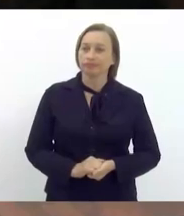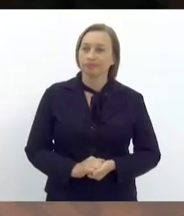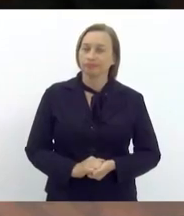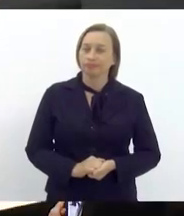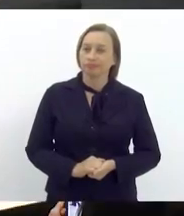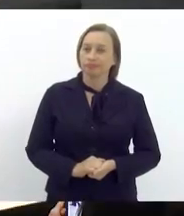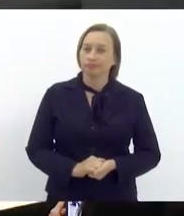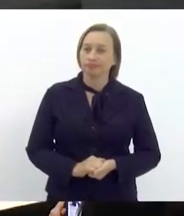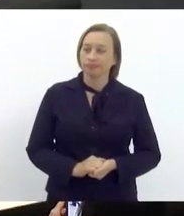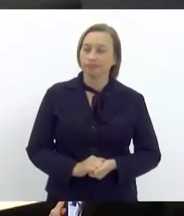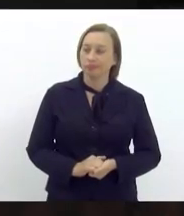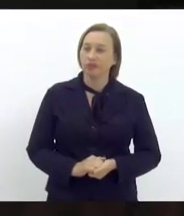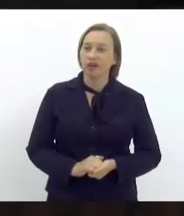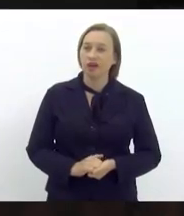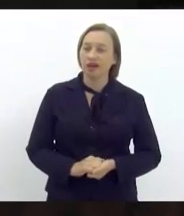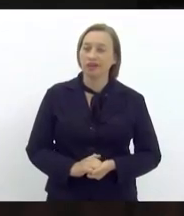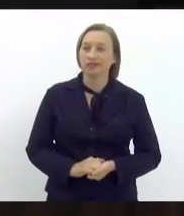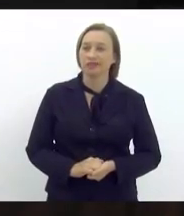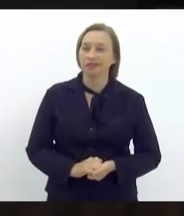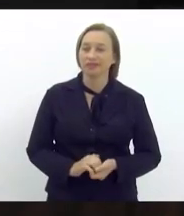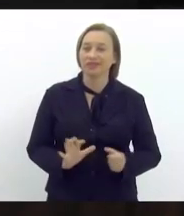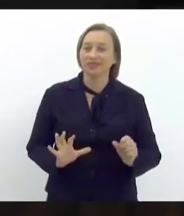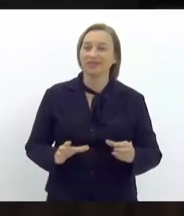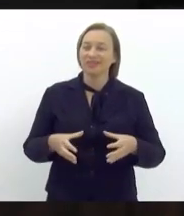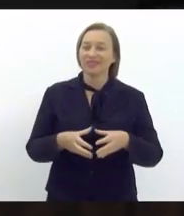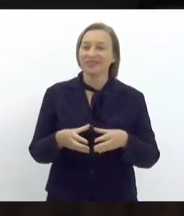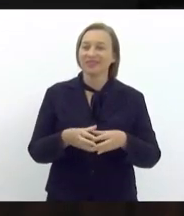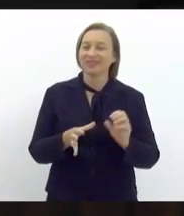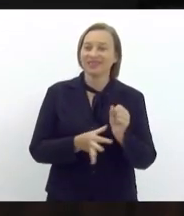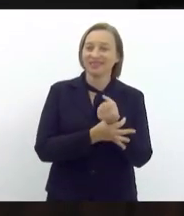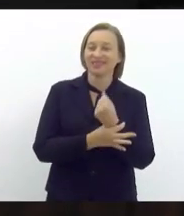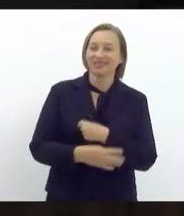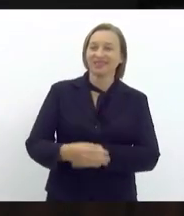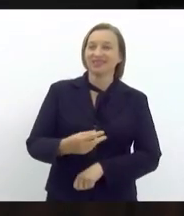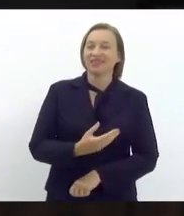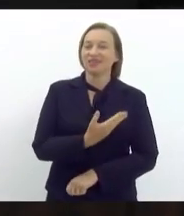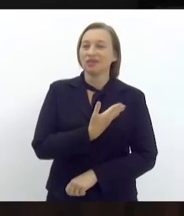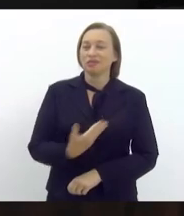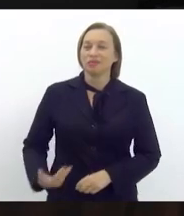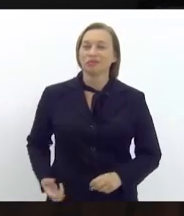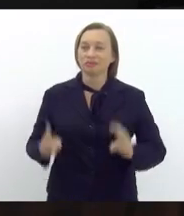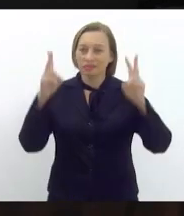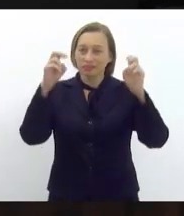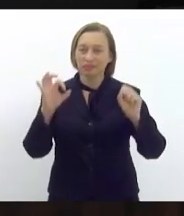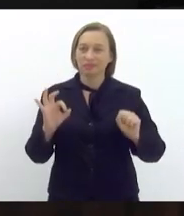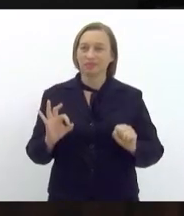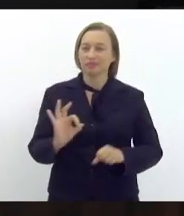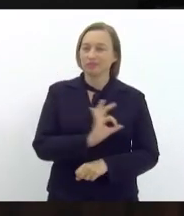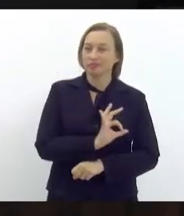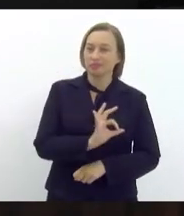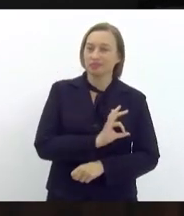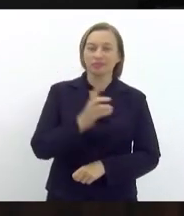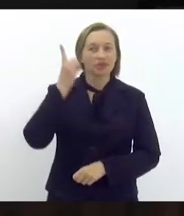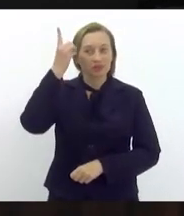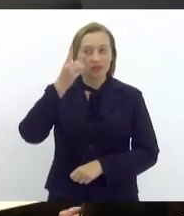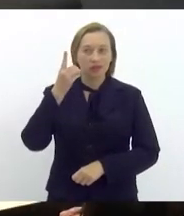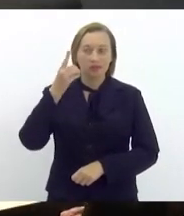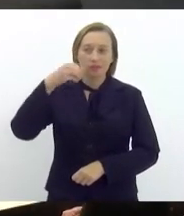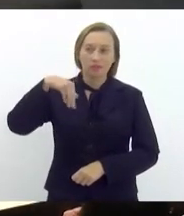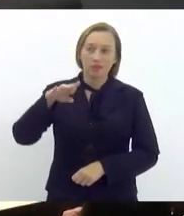para emitir parecer pela comissão de segurança pública e assuntos de polícia deputado presidente Márcio Alberto por favor